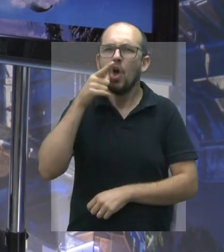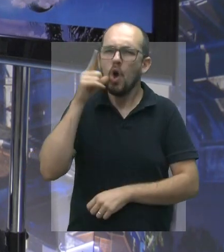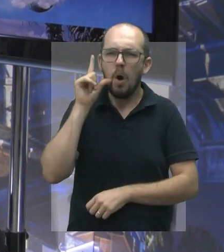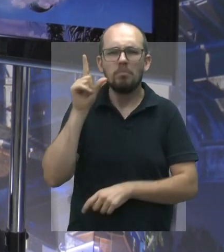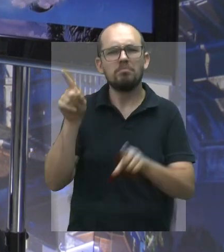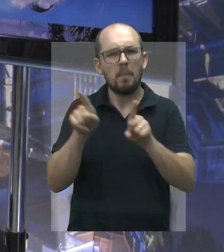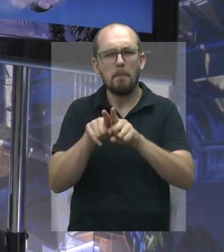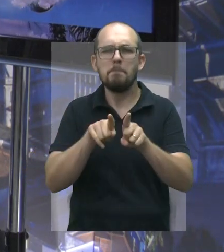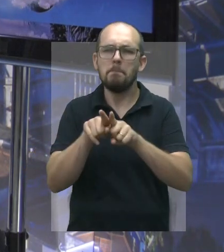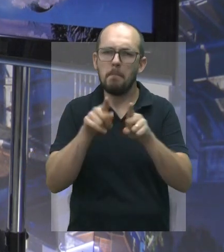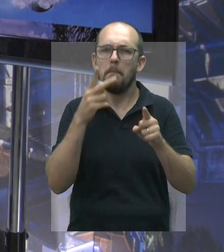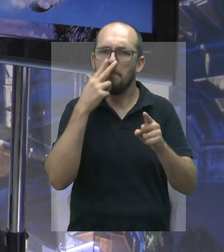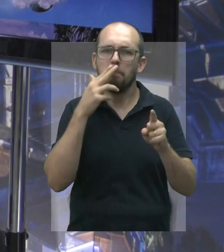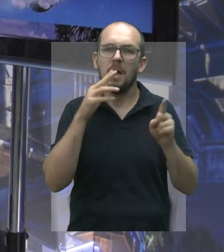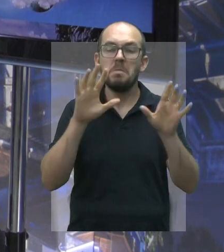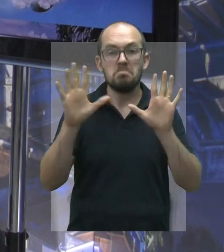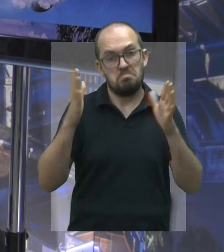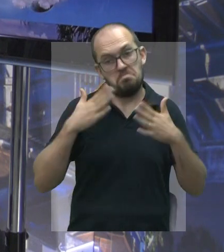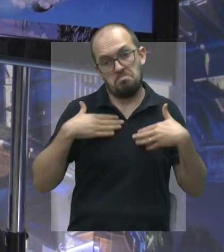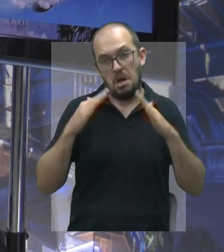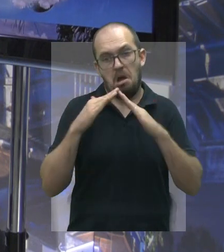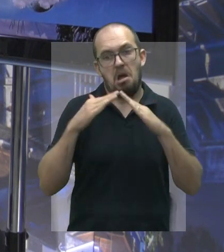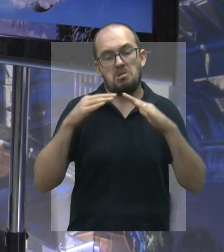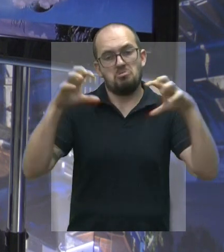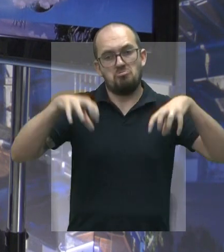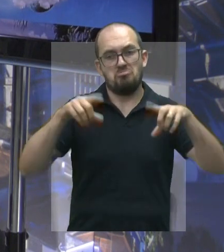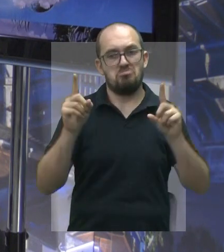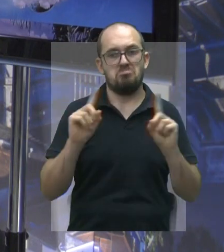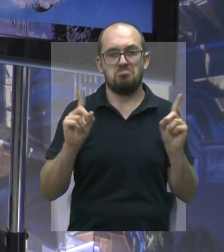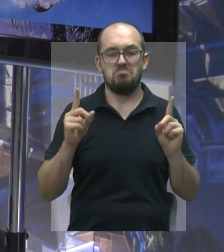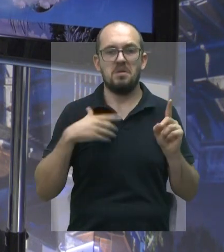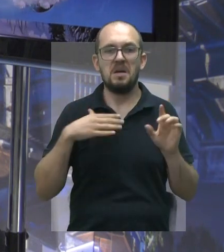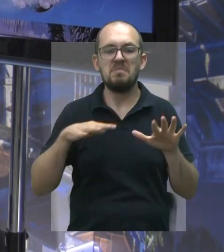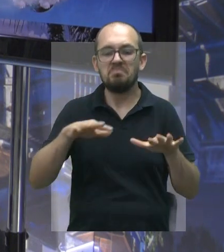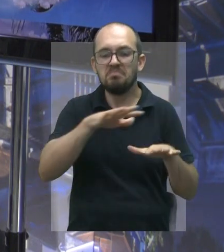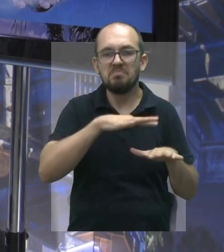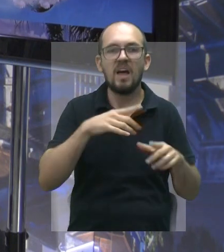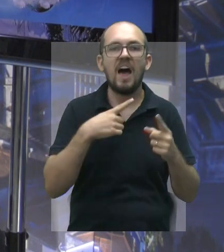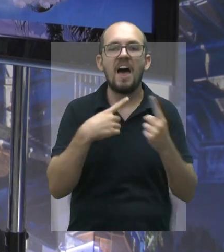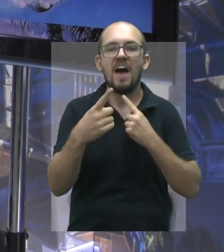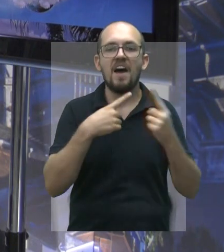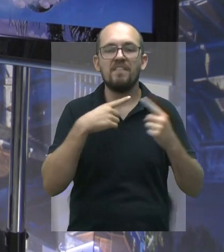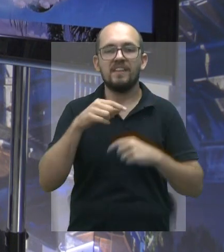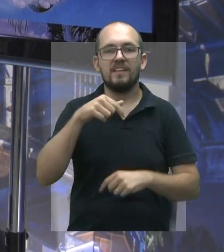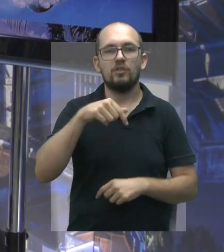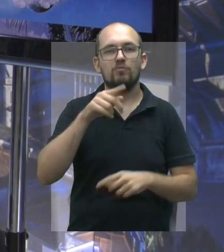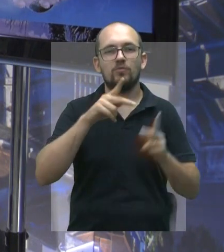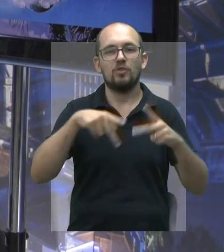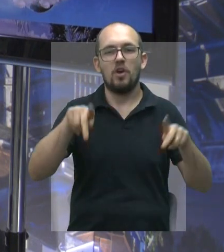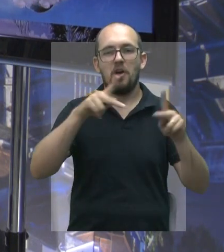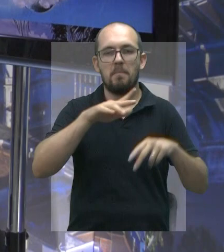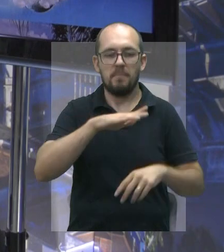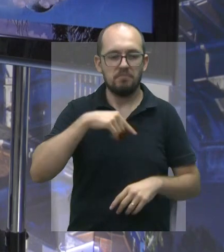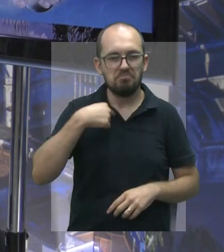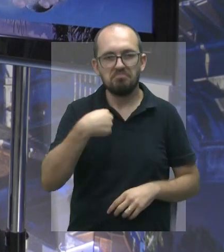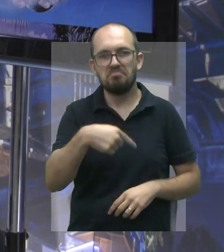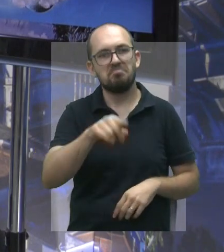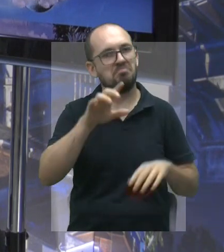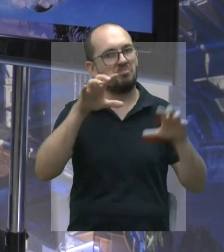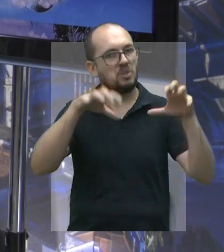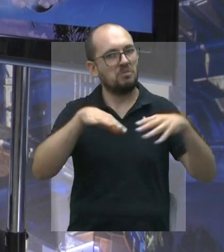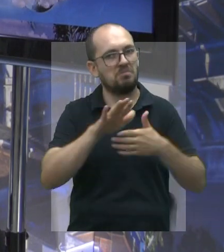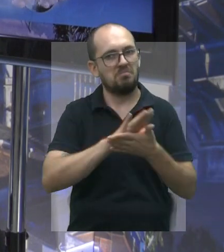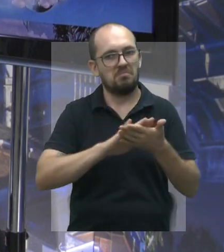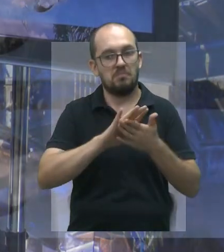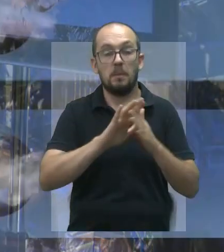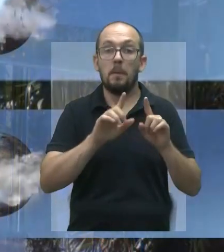previsão, aliás, mas em casa não choveu, né? Nessa região ali do próximo à Avenida Dr. Quinzinho, pelo menos naquela região da cidade, no fim da tarde não